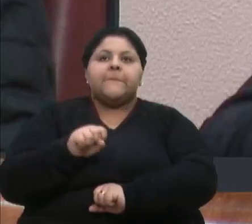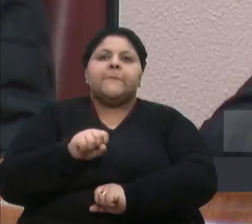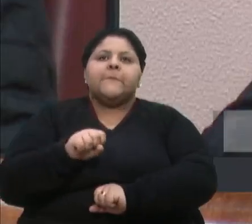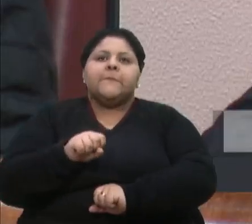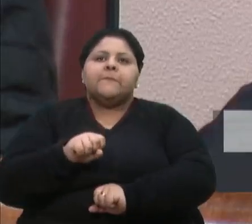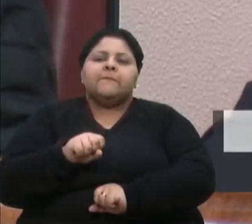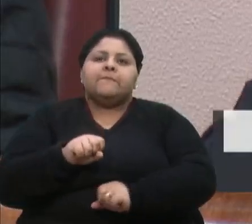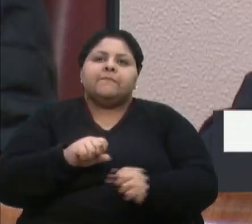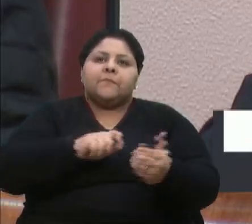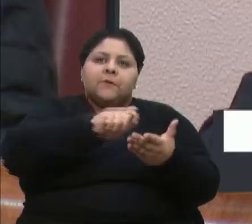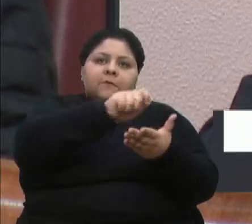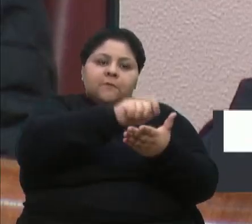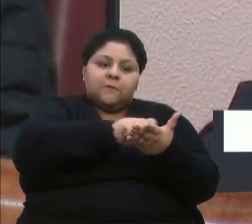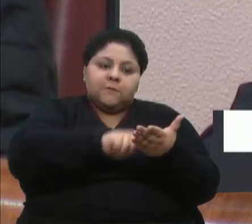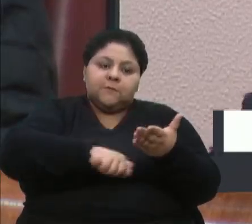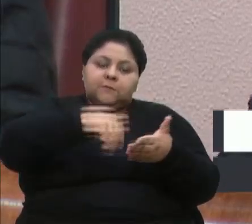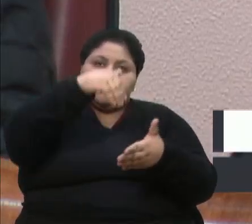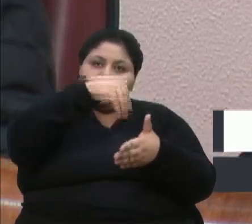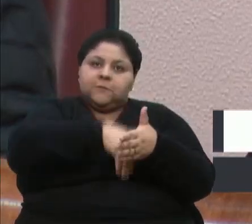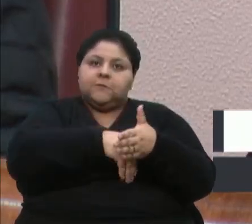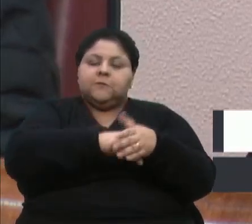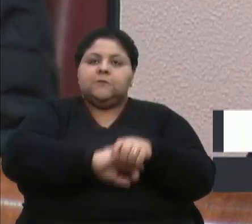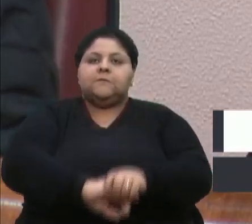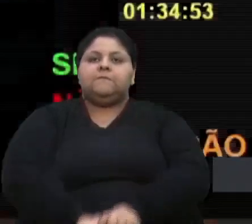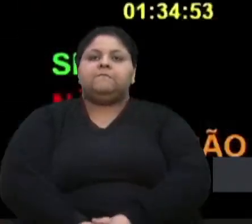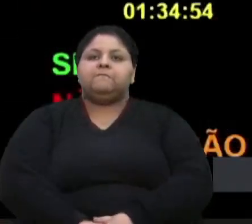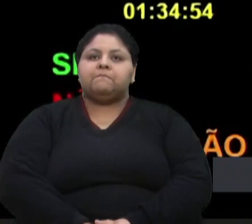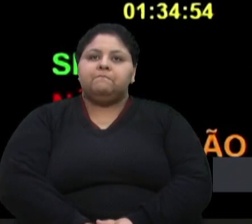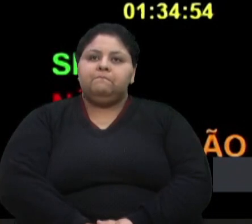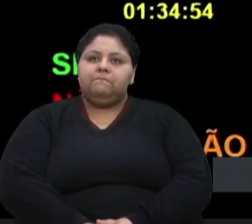Registre seus votos, nobres colegas.